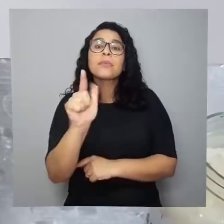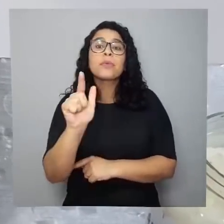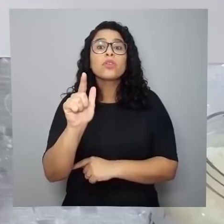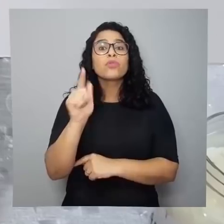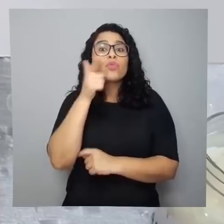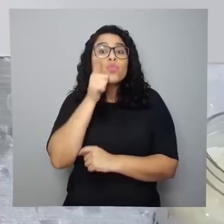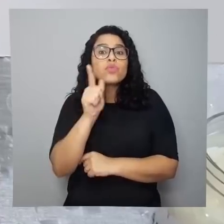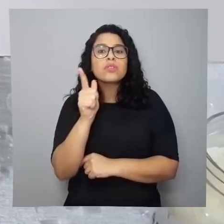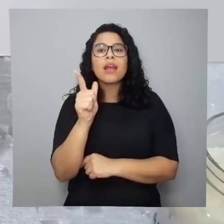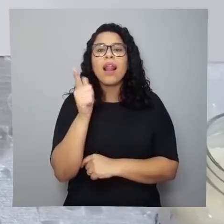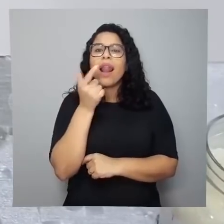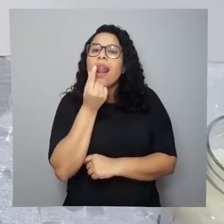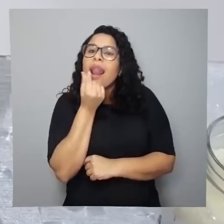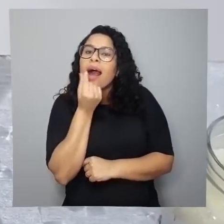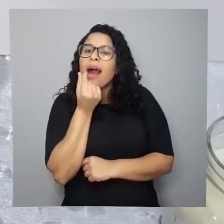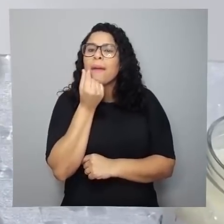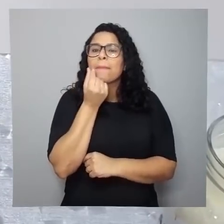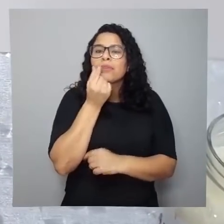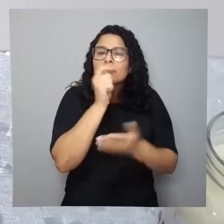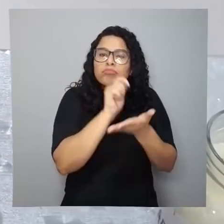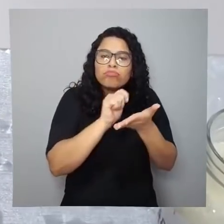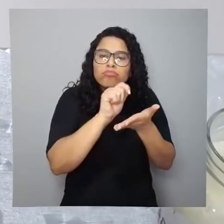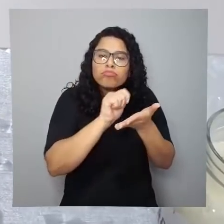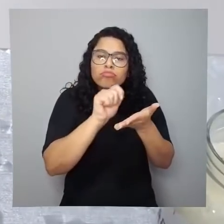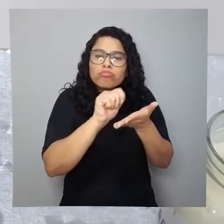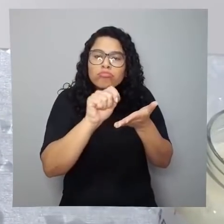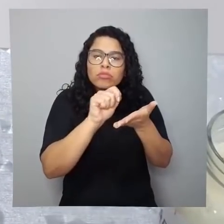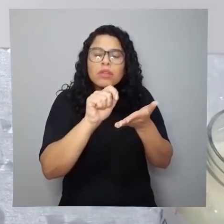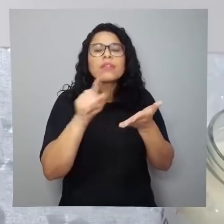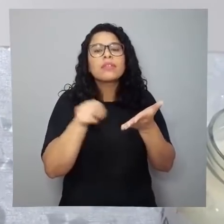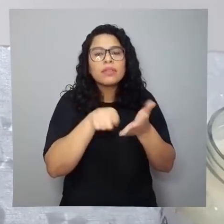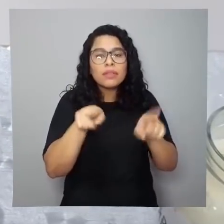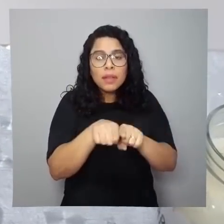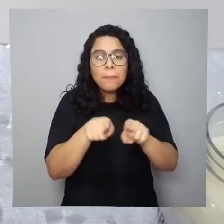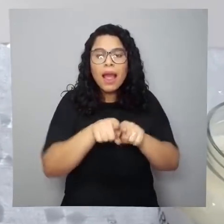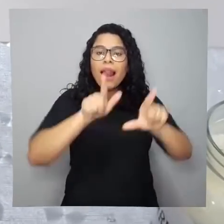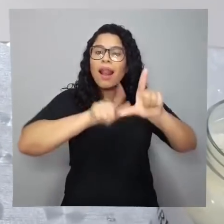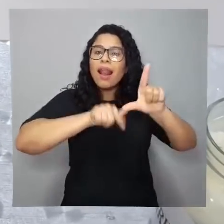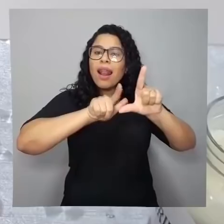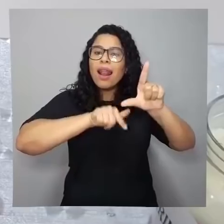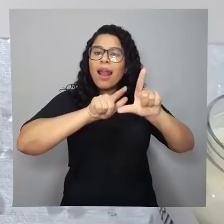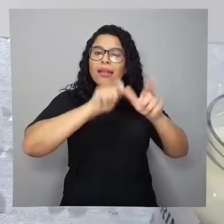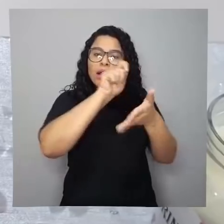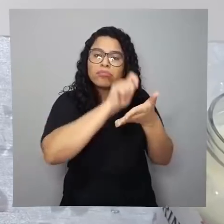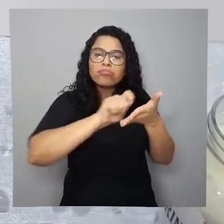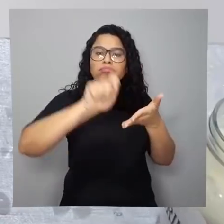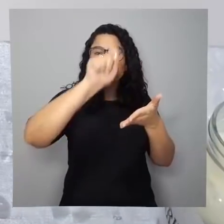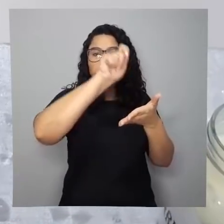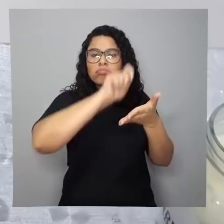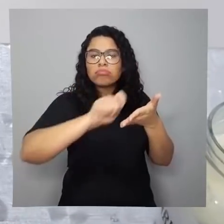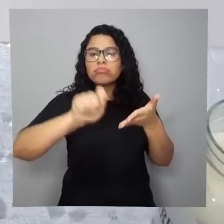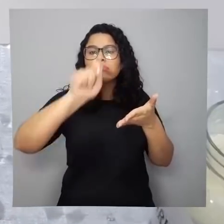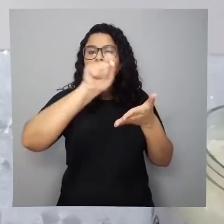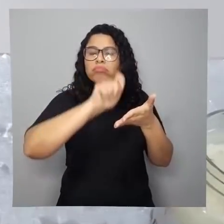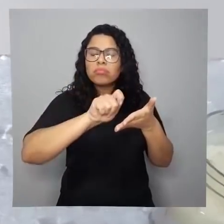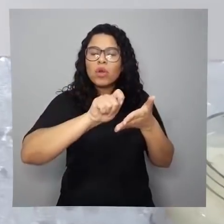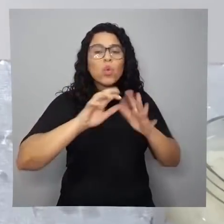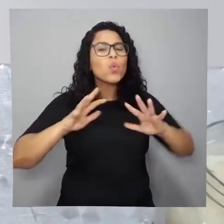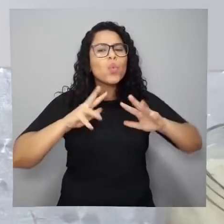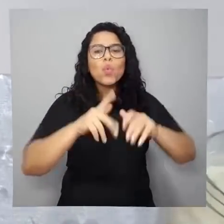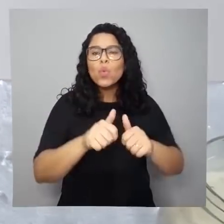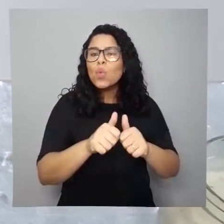escrever, fazer a letra de mão, que é a letra cursiva. Tudo depende desses exercícios que eles fazem com a